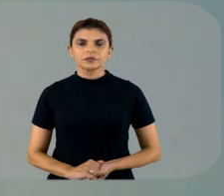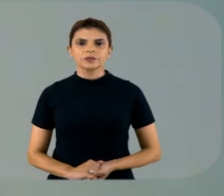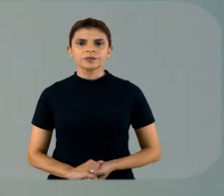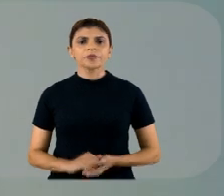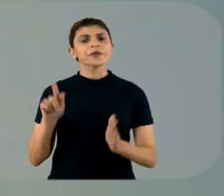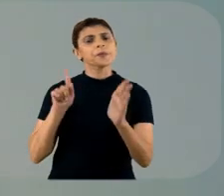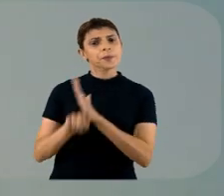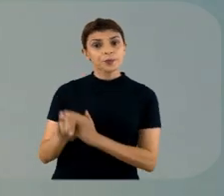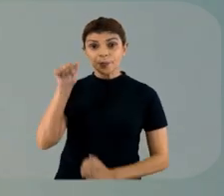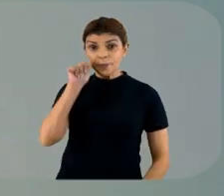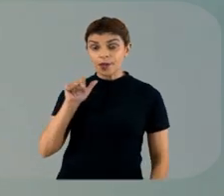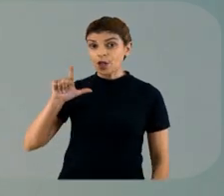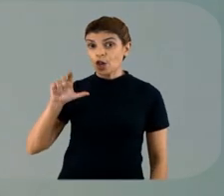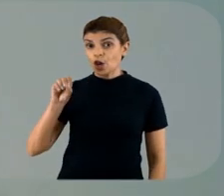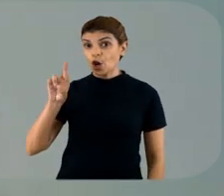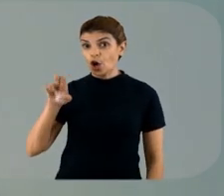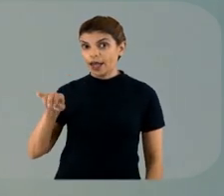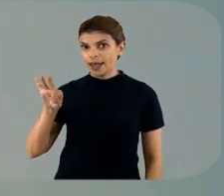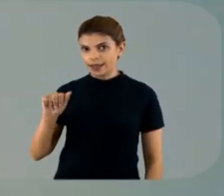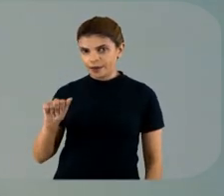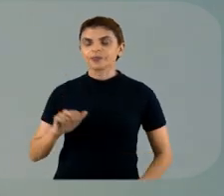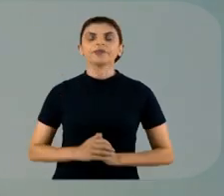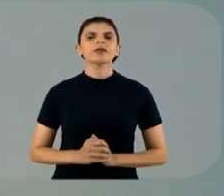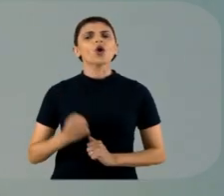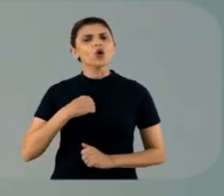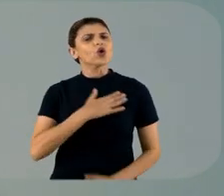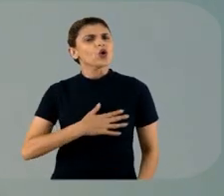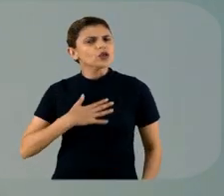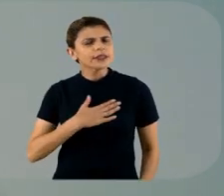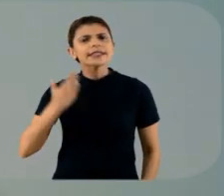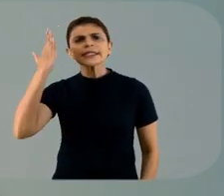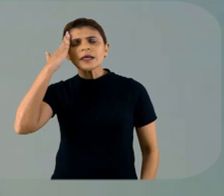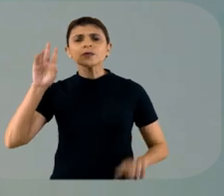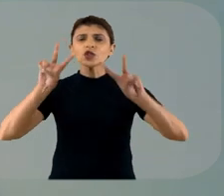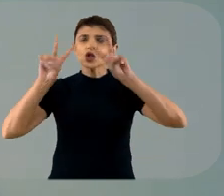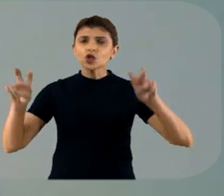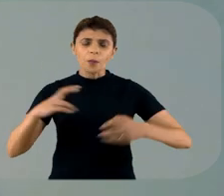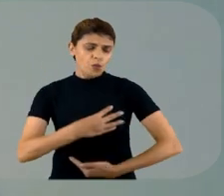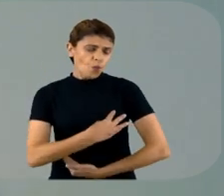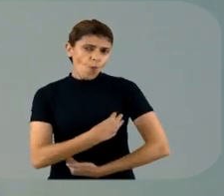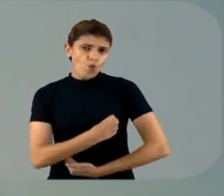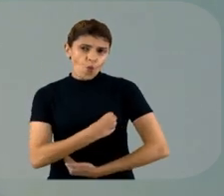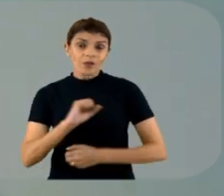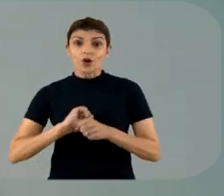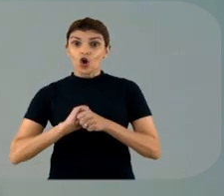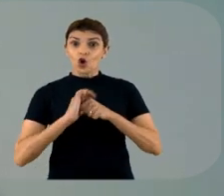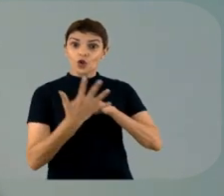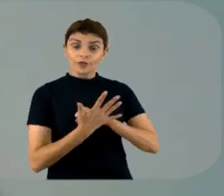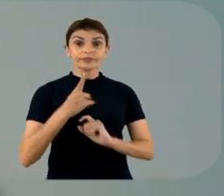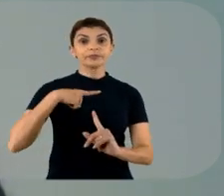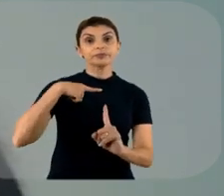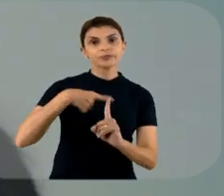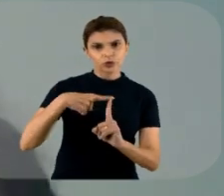uma pergunta da Lorena Marcos eh gostaria de informações sobre a amamentação em caso de coronavírus